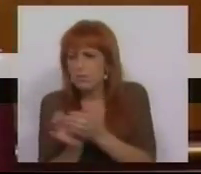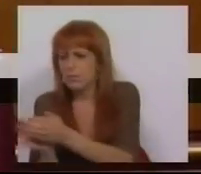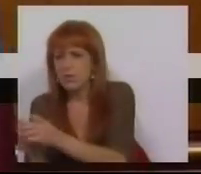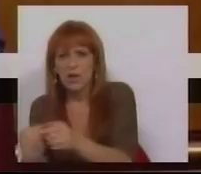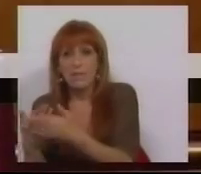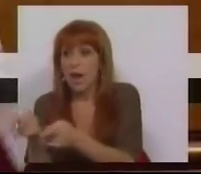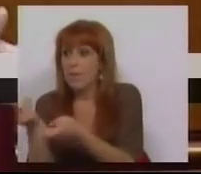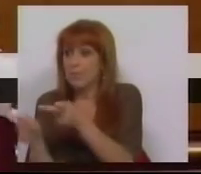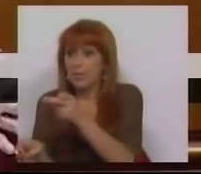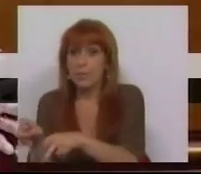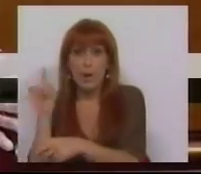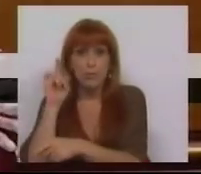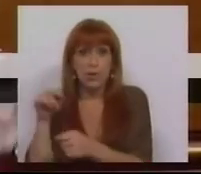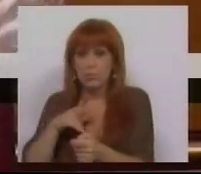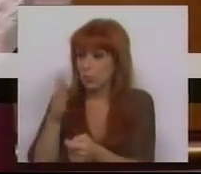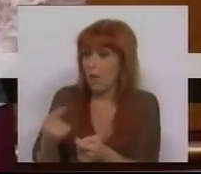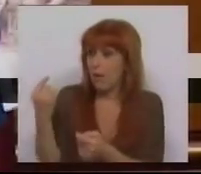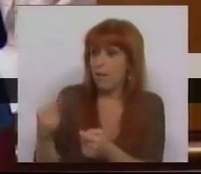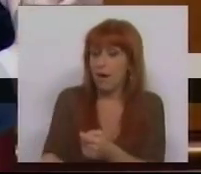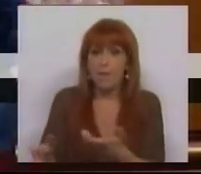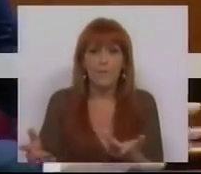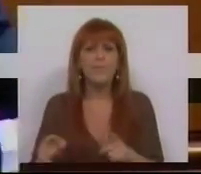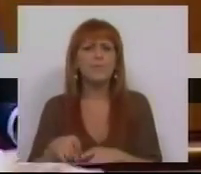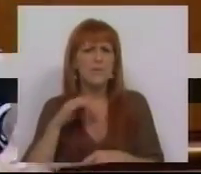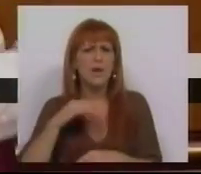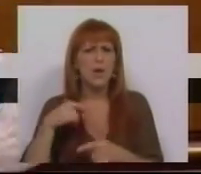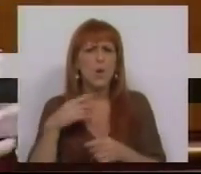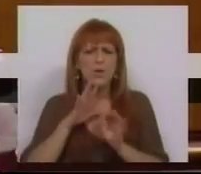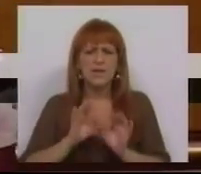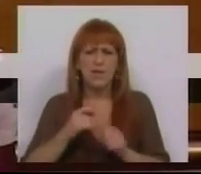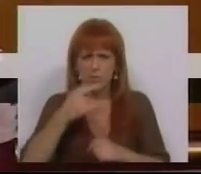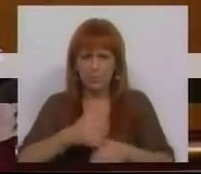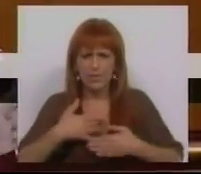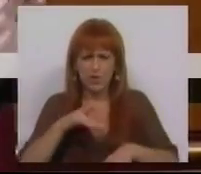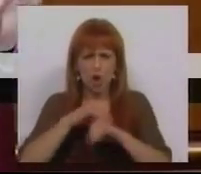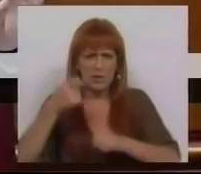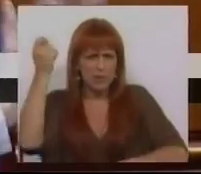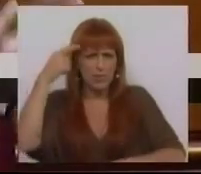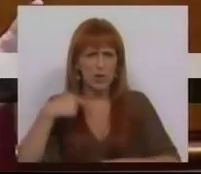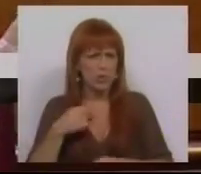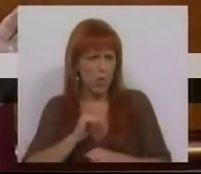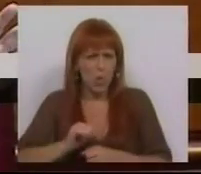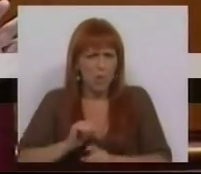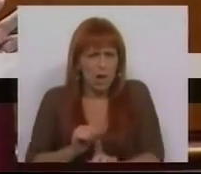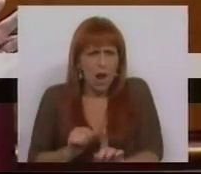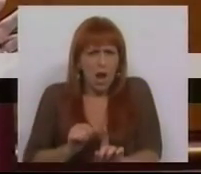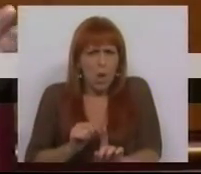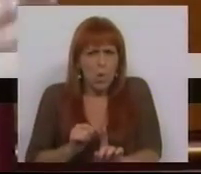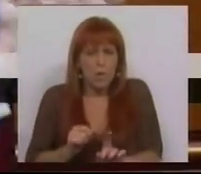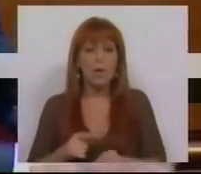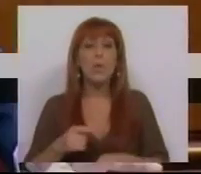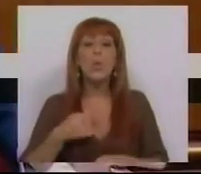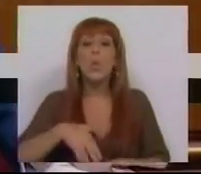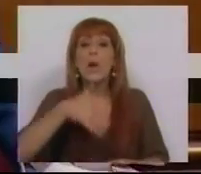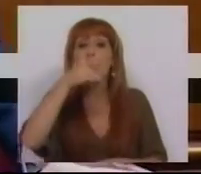poder acudir a situações que são importantes no resto do país. E eu tenho a certeza que os profissionais do Hospital São João não estão contra isto.